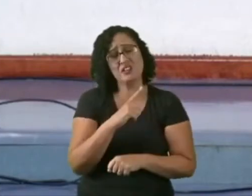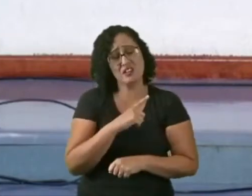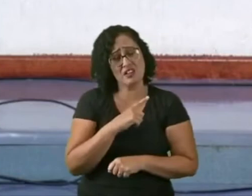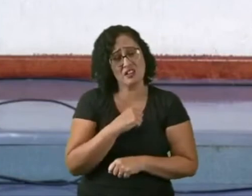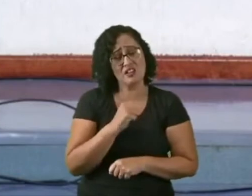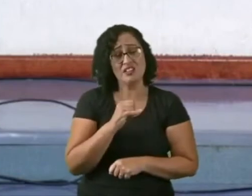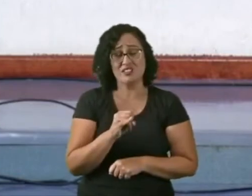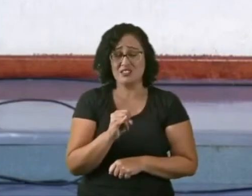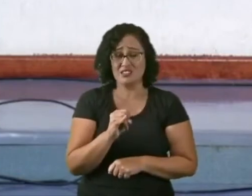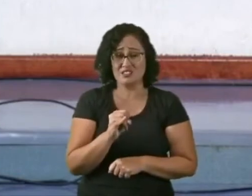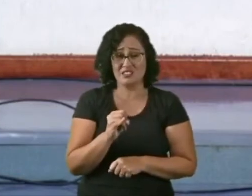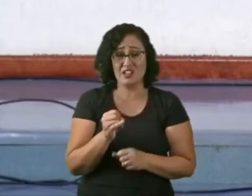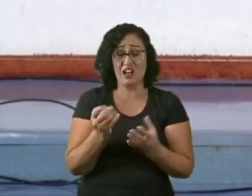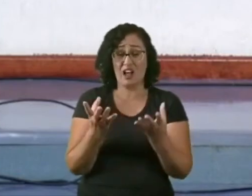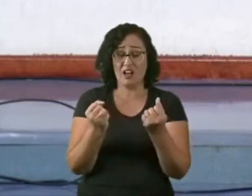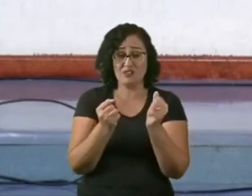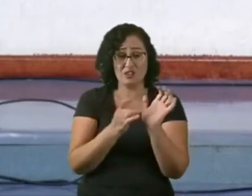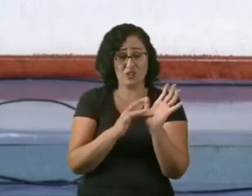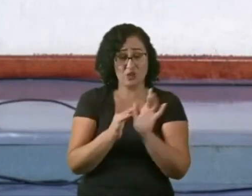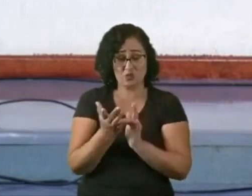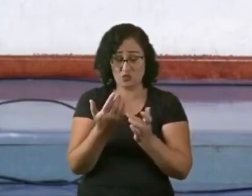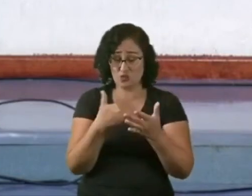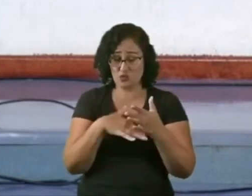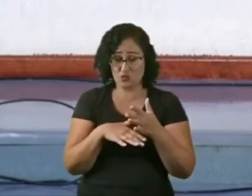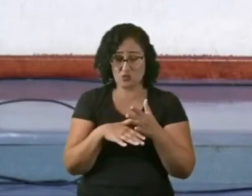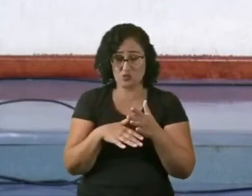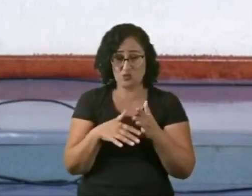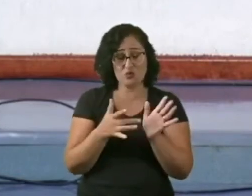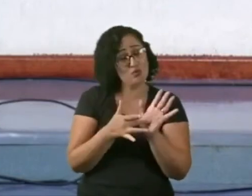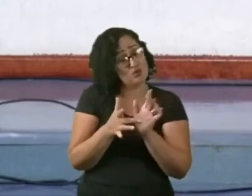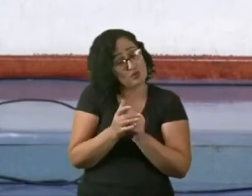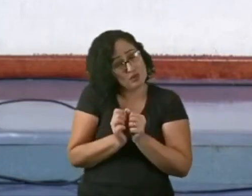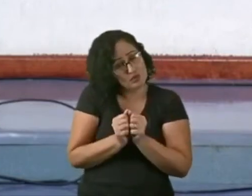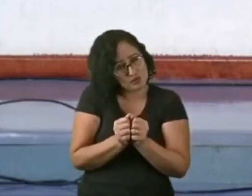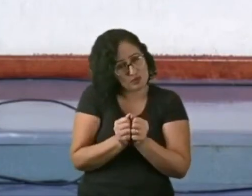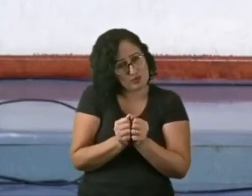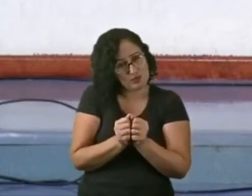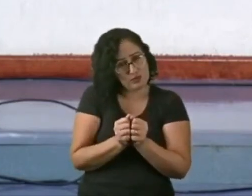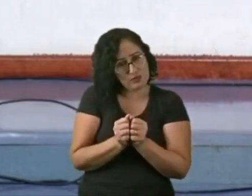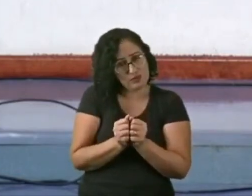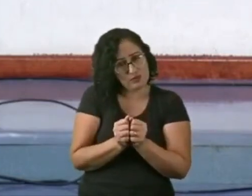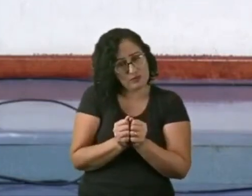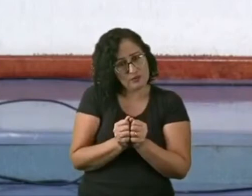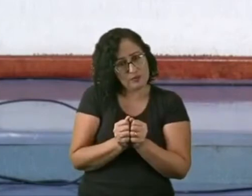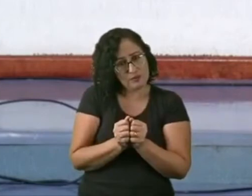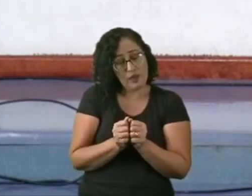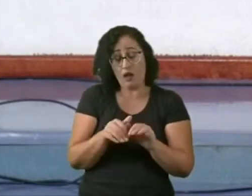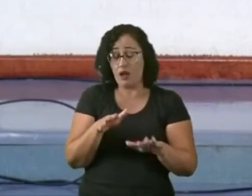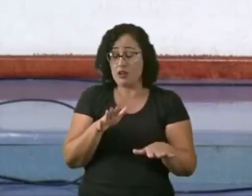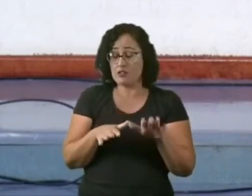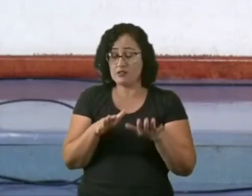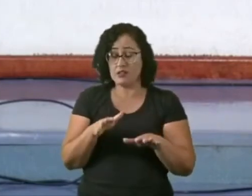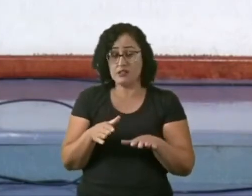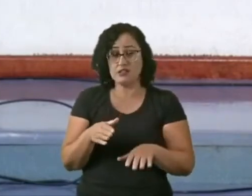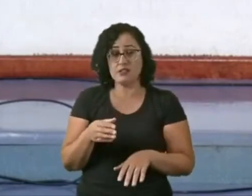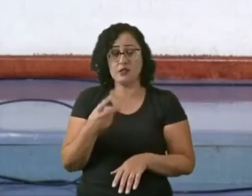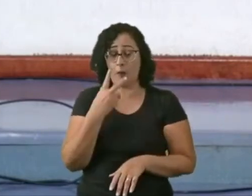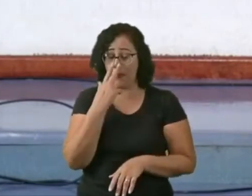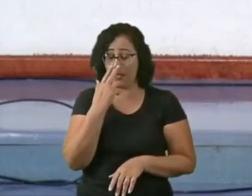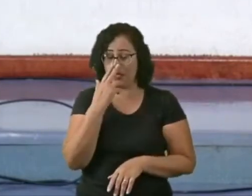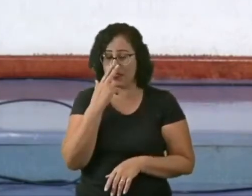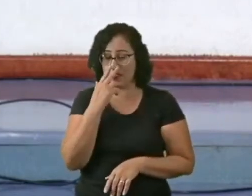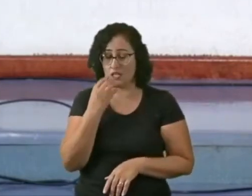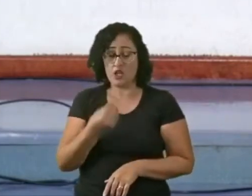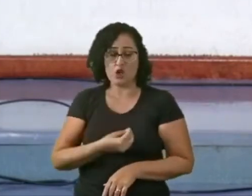você está passando, se você estiver enfrentando, o que você não pode perder é a companhia